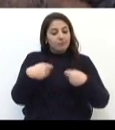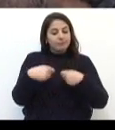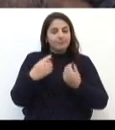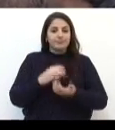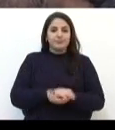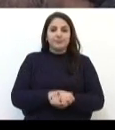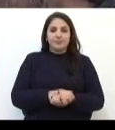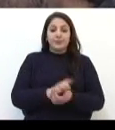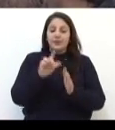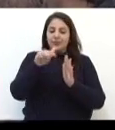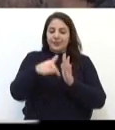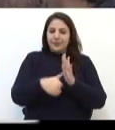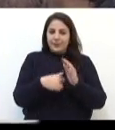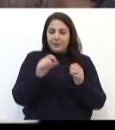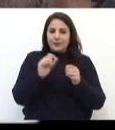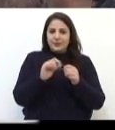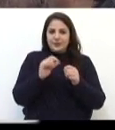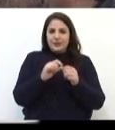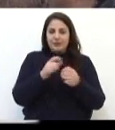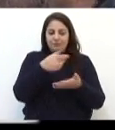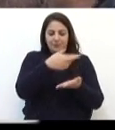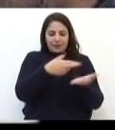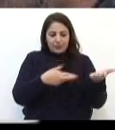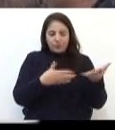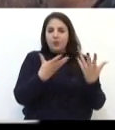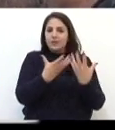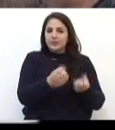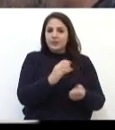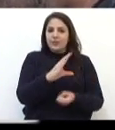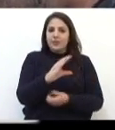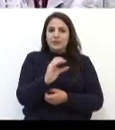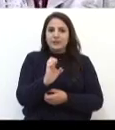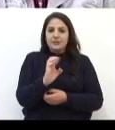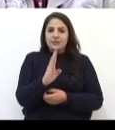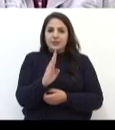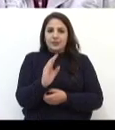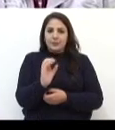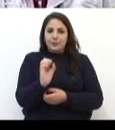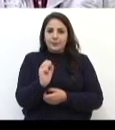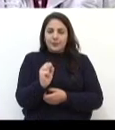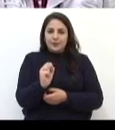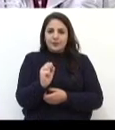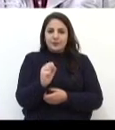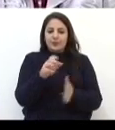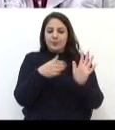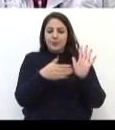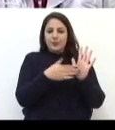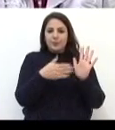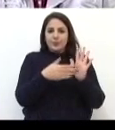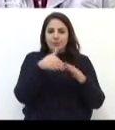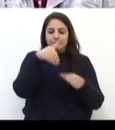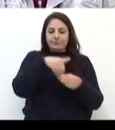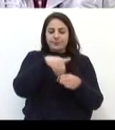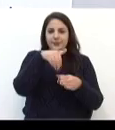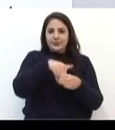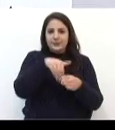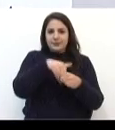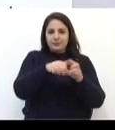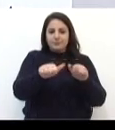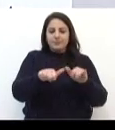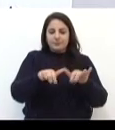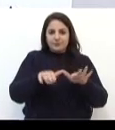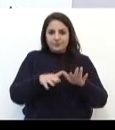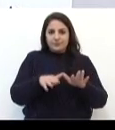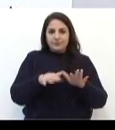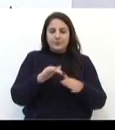as demandas. Depois de ter o parecer aprovado pela SEBS, a proposta segue para a votação em plenário. O